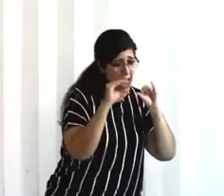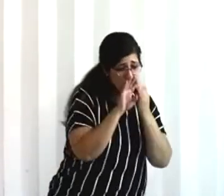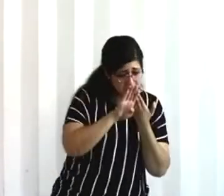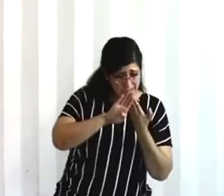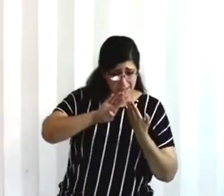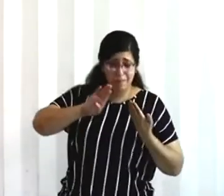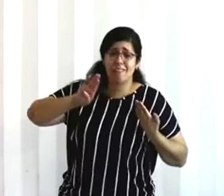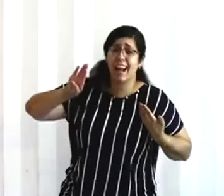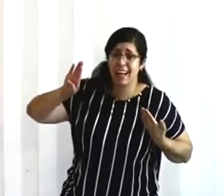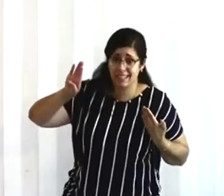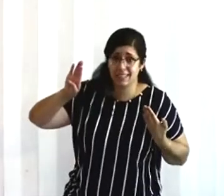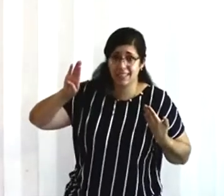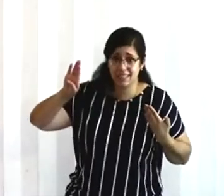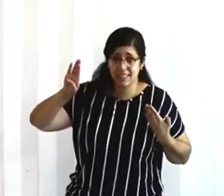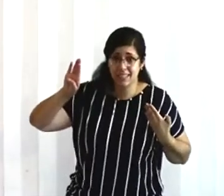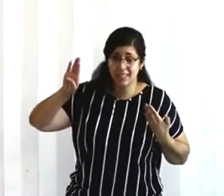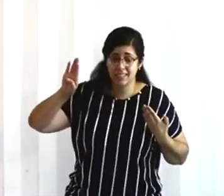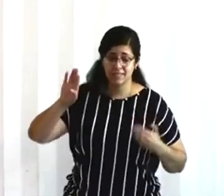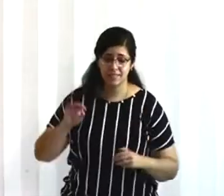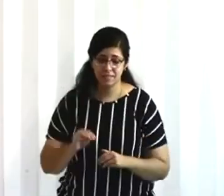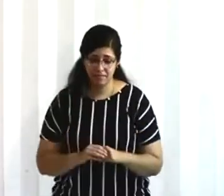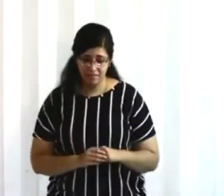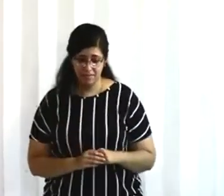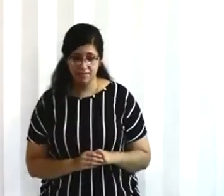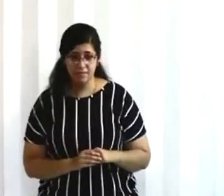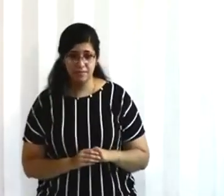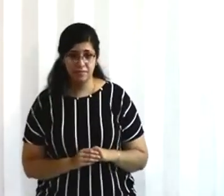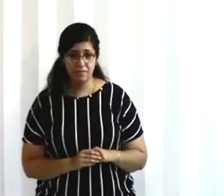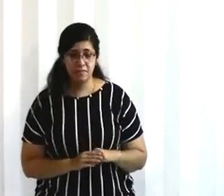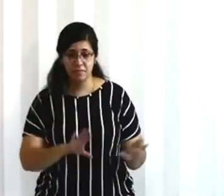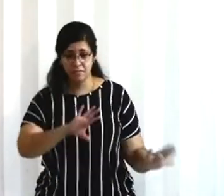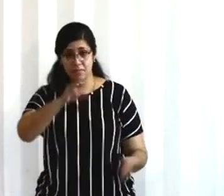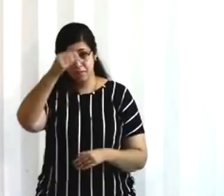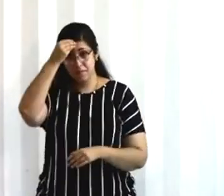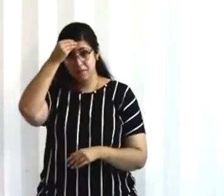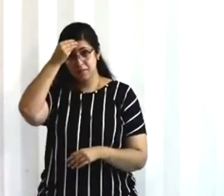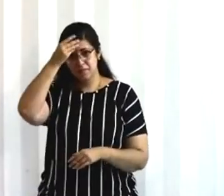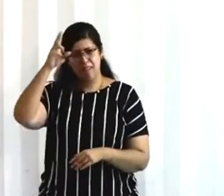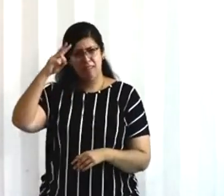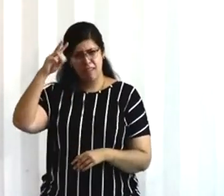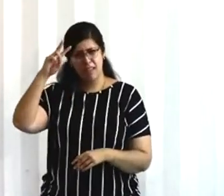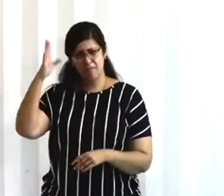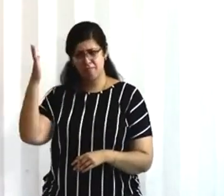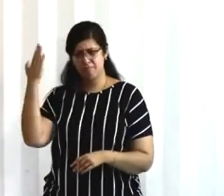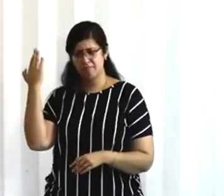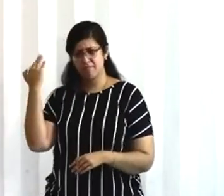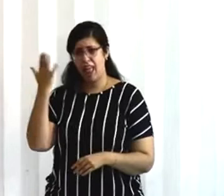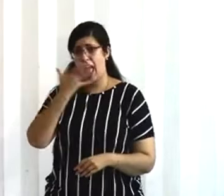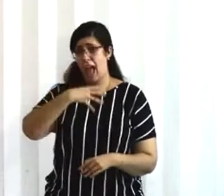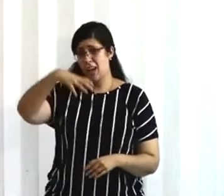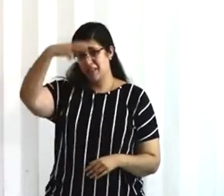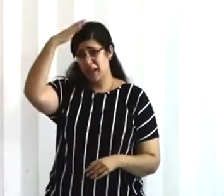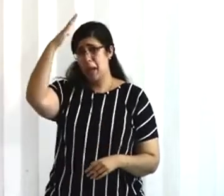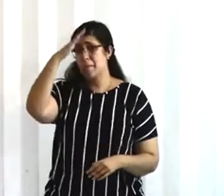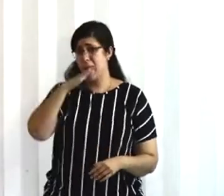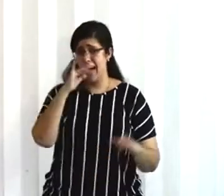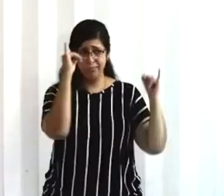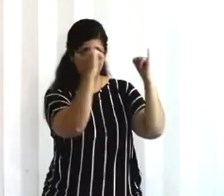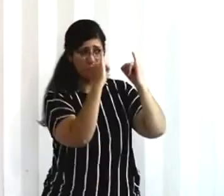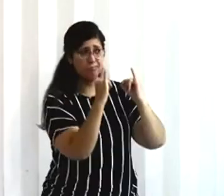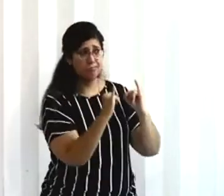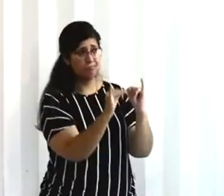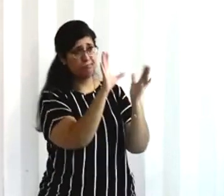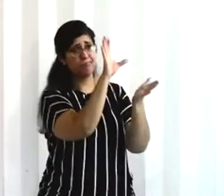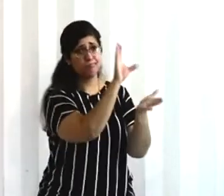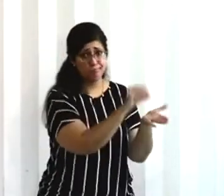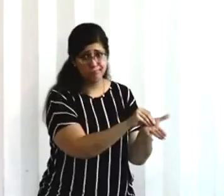nós dissemos, o rei Acaz, ele fez isso que era mal perante o Senhor, andou nos caminhos dos reis de Israel